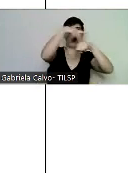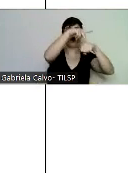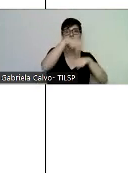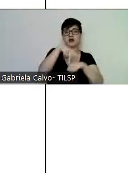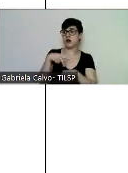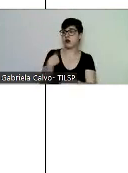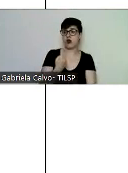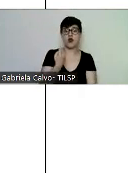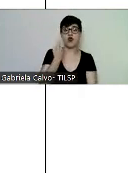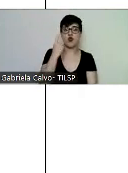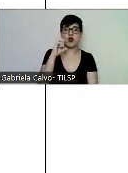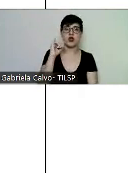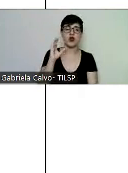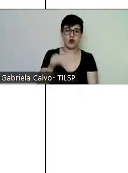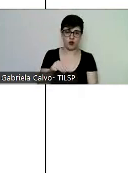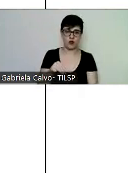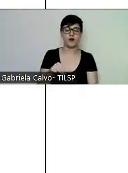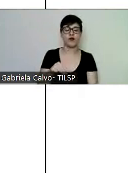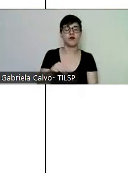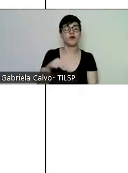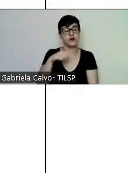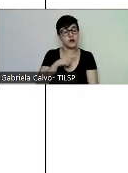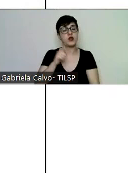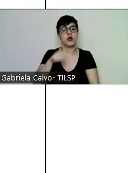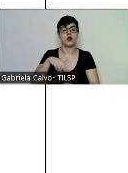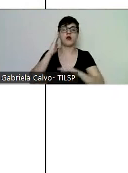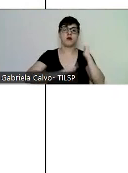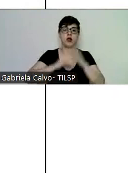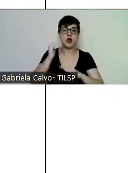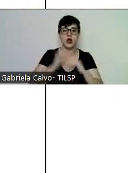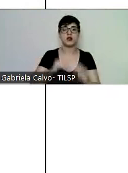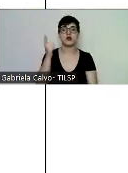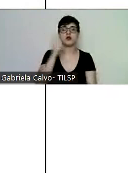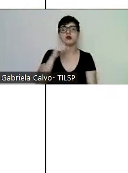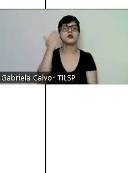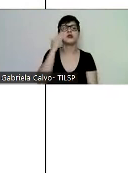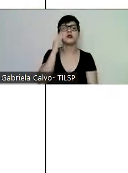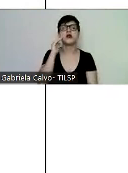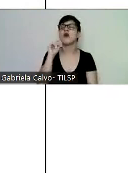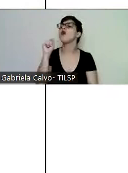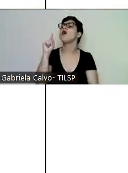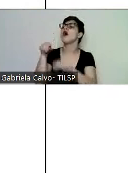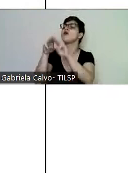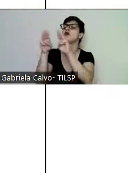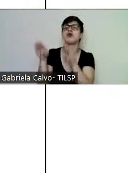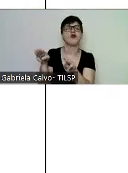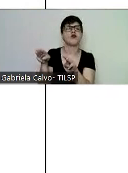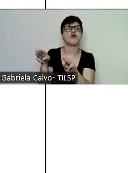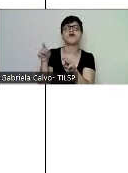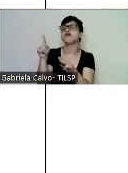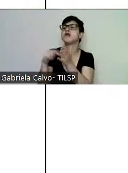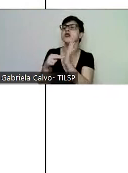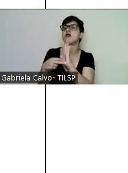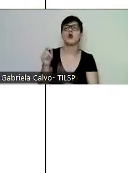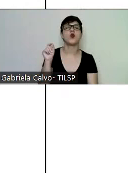material né e simbólico nas práticas e no entendimento do que é museu pelos profissionais ao redor do mundo não apenas